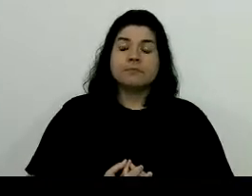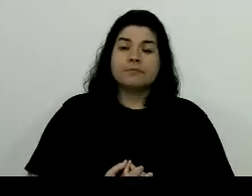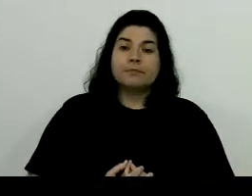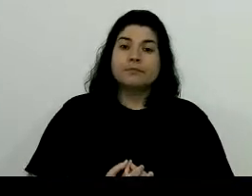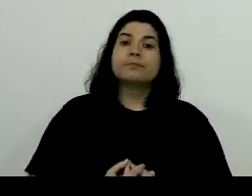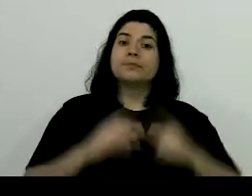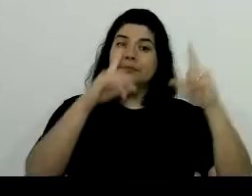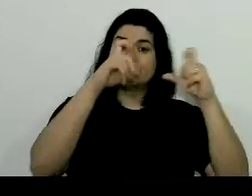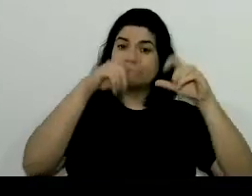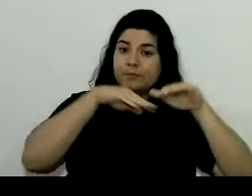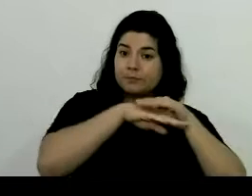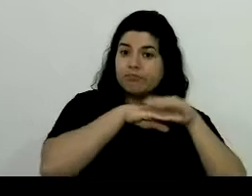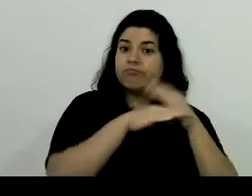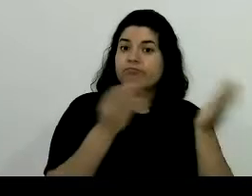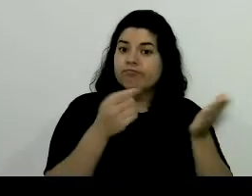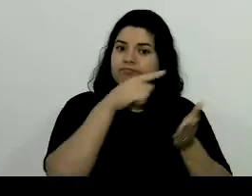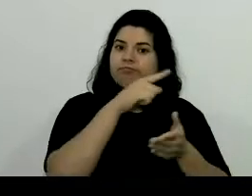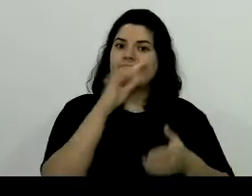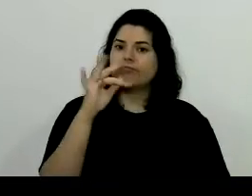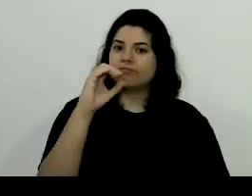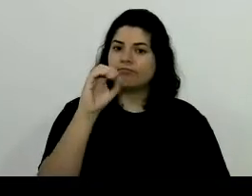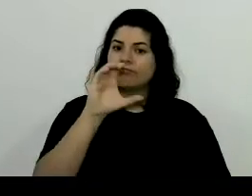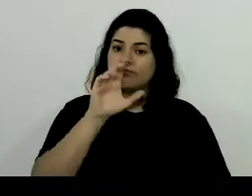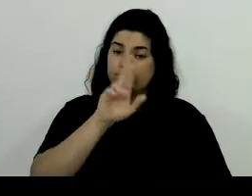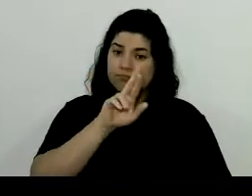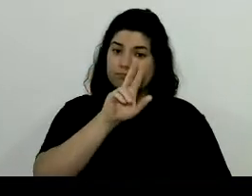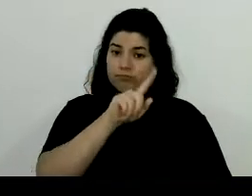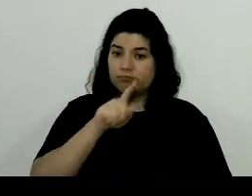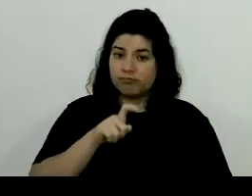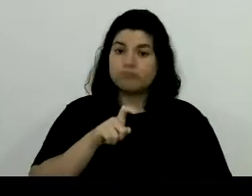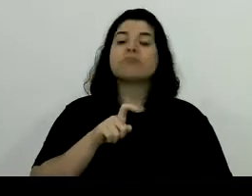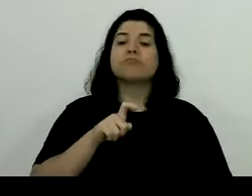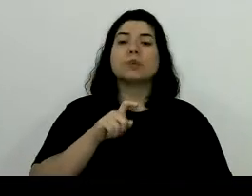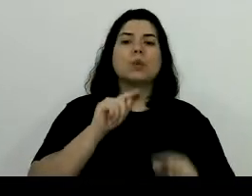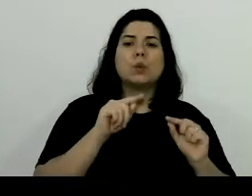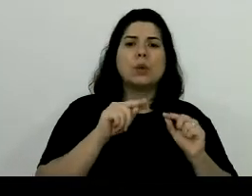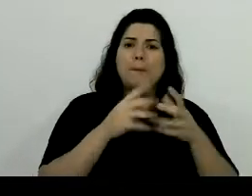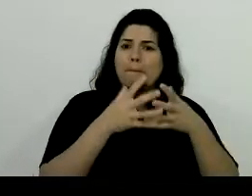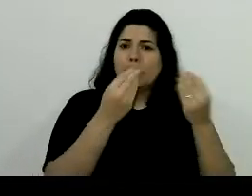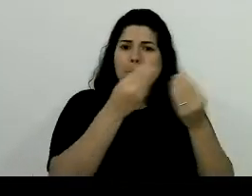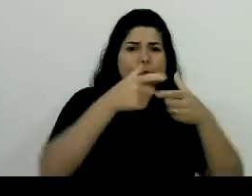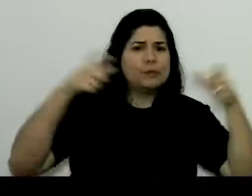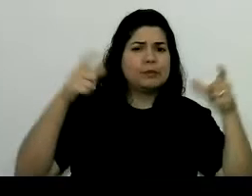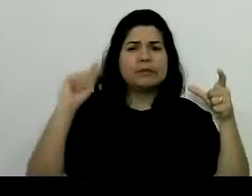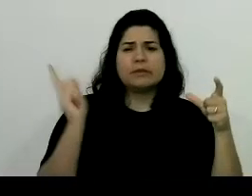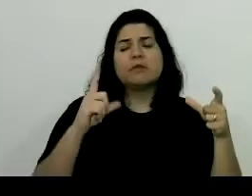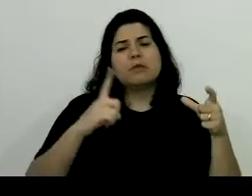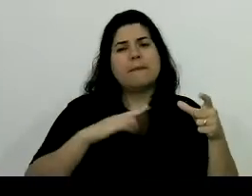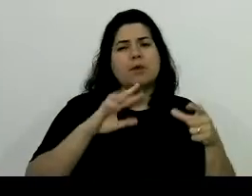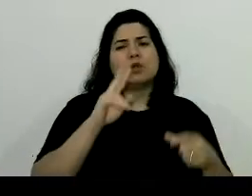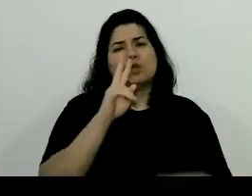Casa de Oswaldo Cruz hoje é um acervo que não é imenso, mas é um acervo robusto. Ele tem mais ou menos